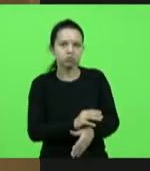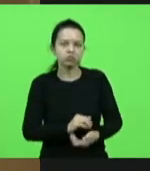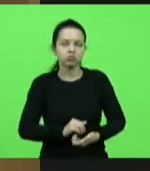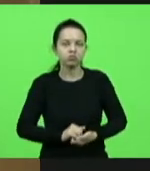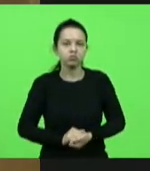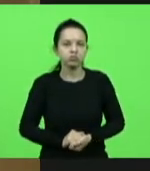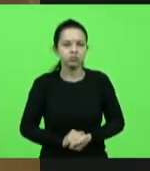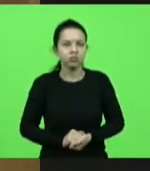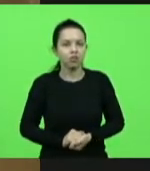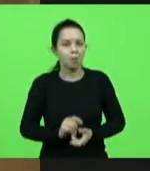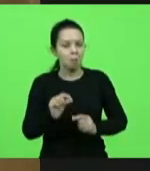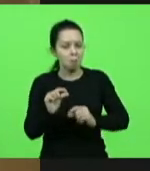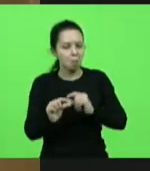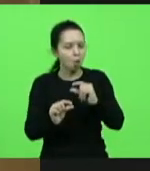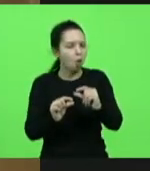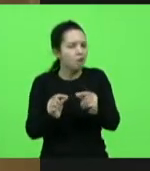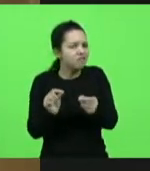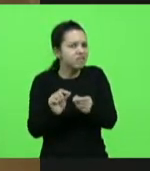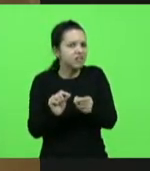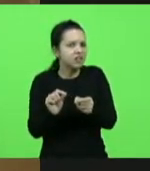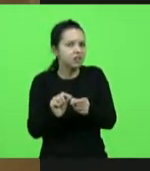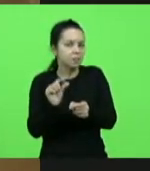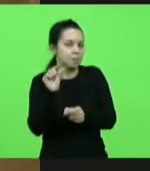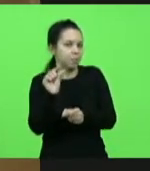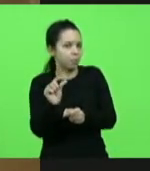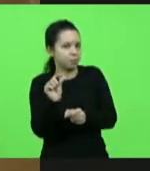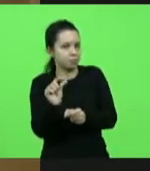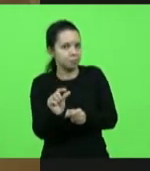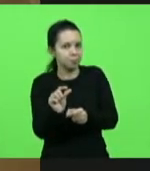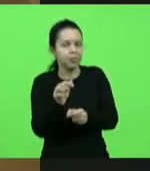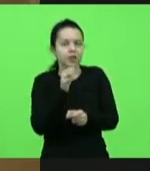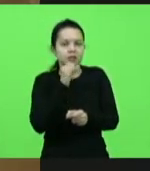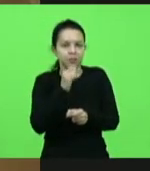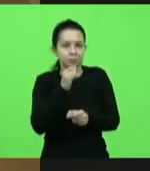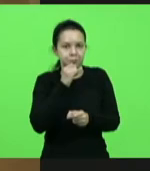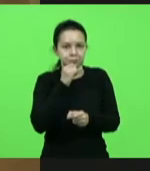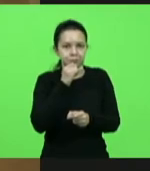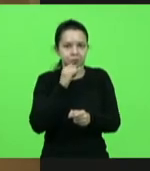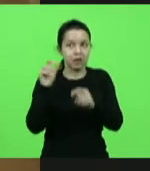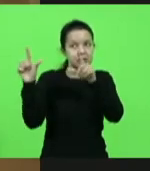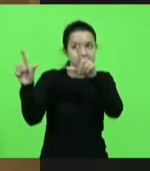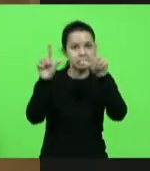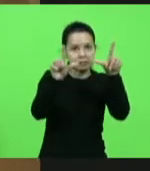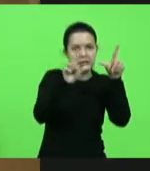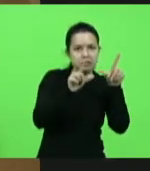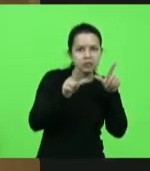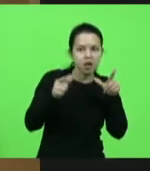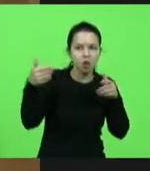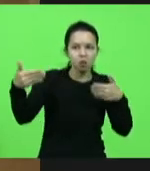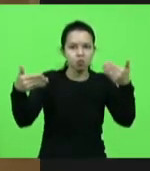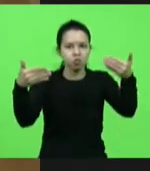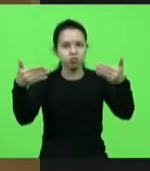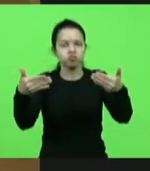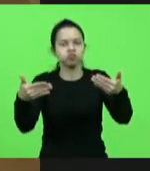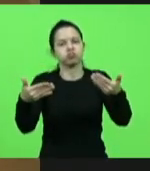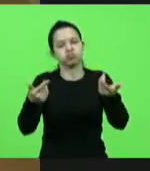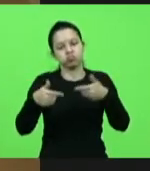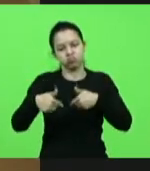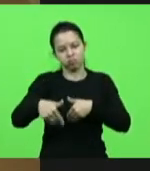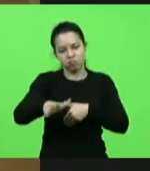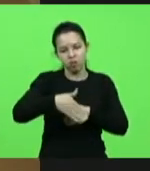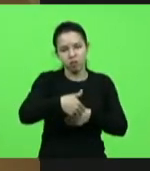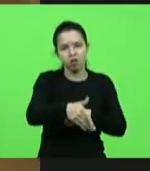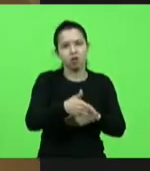Pouco foi feito agora nesse governo, a sinalização do local e um trecho, né, ali entre